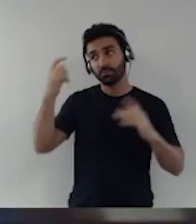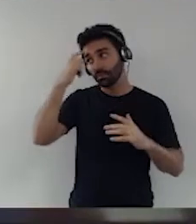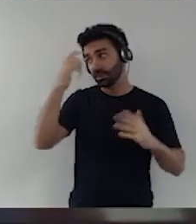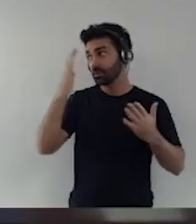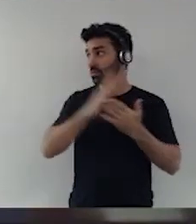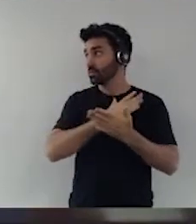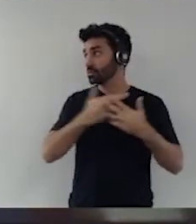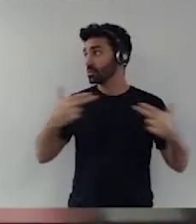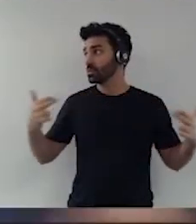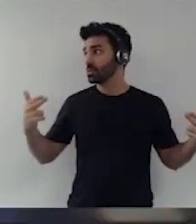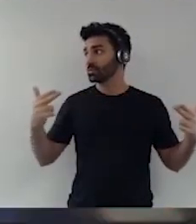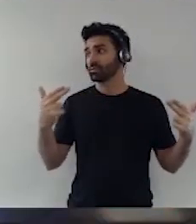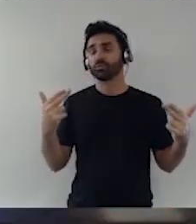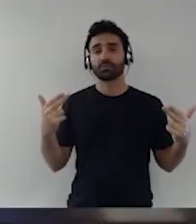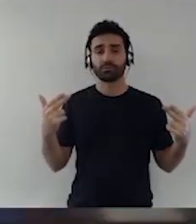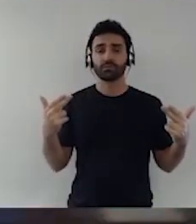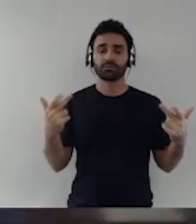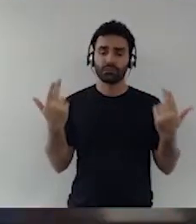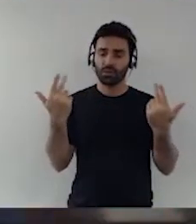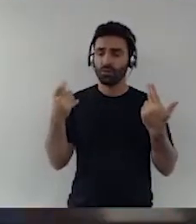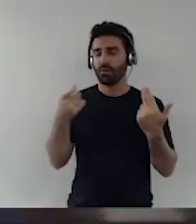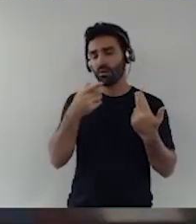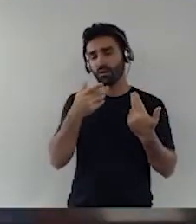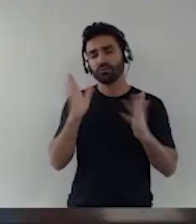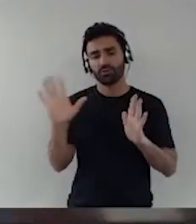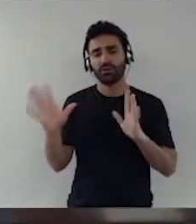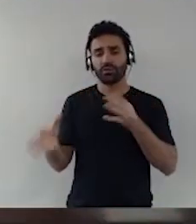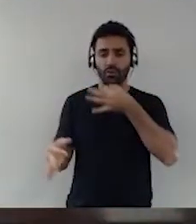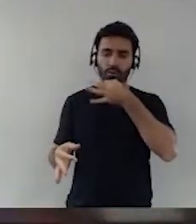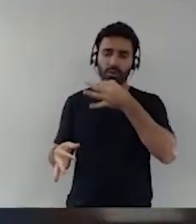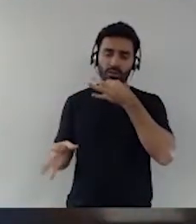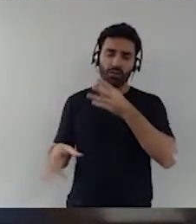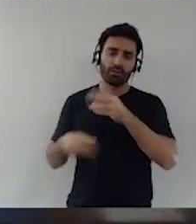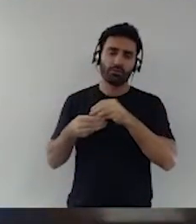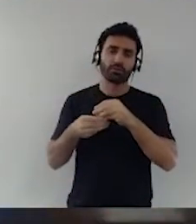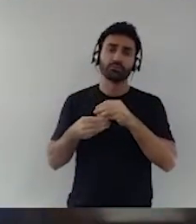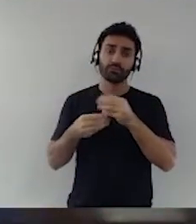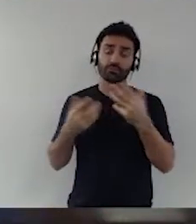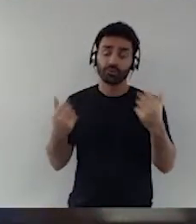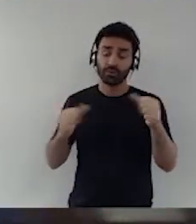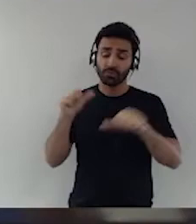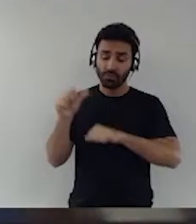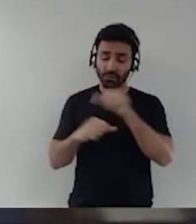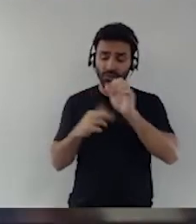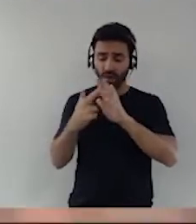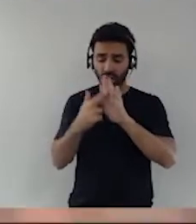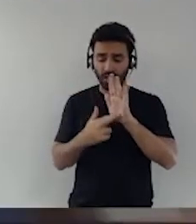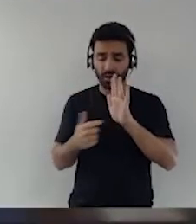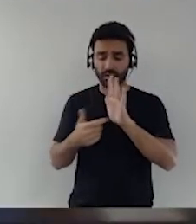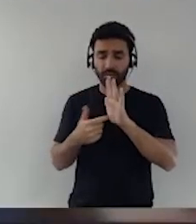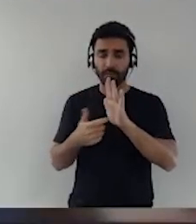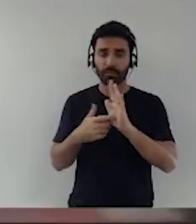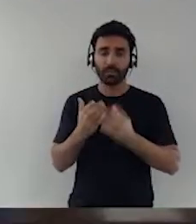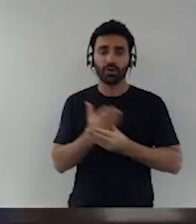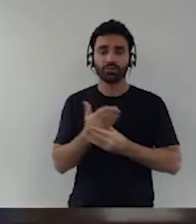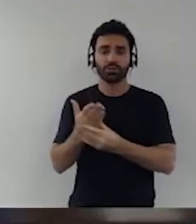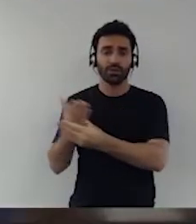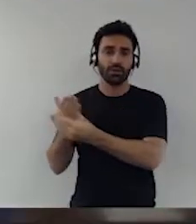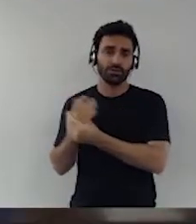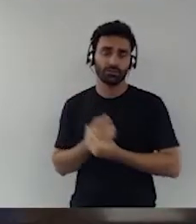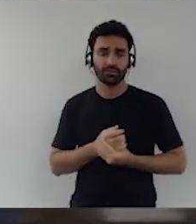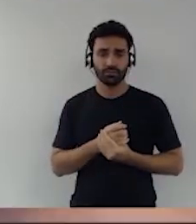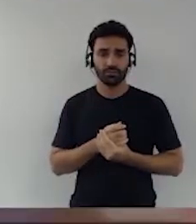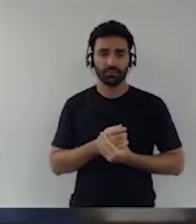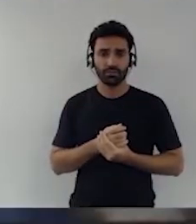entre elas, como eles assim sugerem nessa obra, uma profunda reforma processual, que garanta, naquela perspectiva